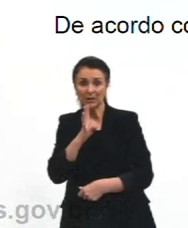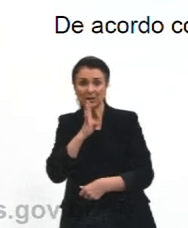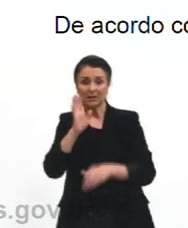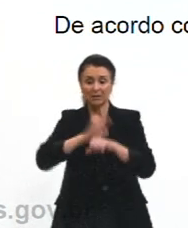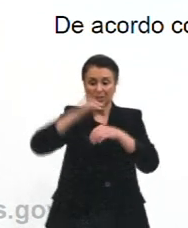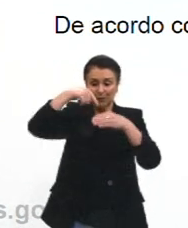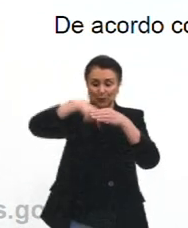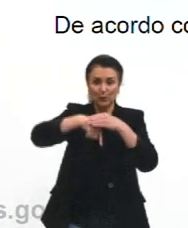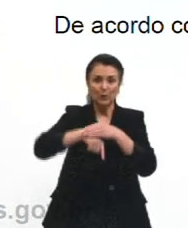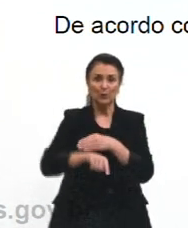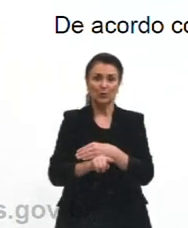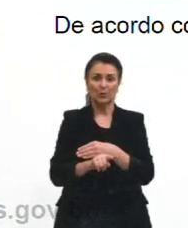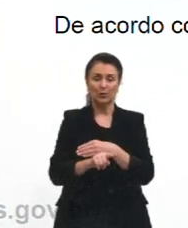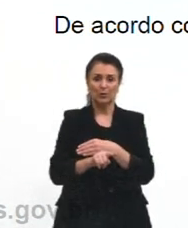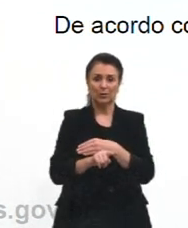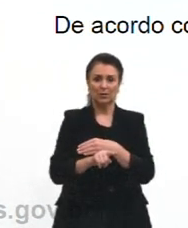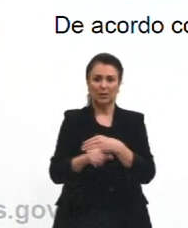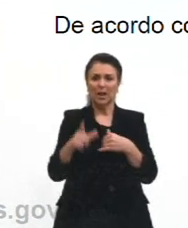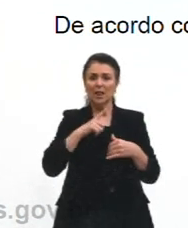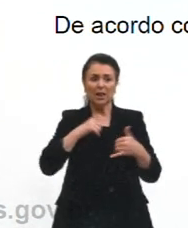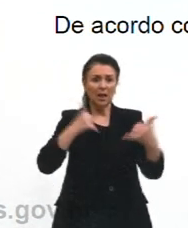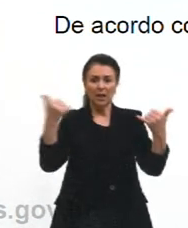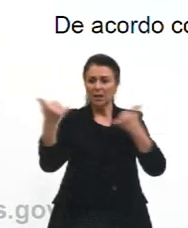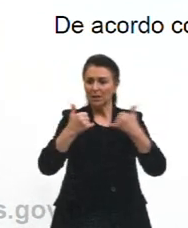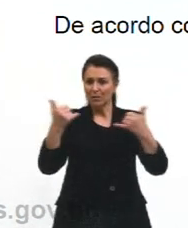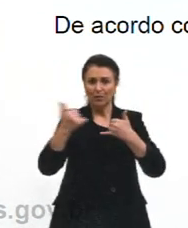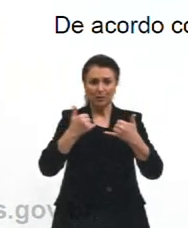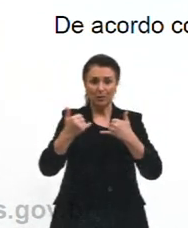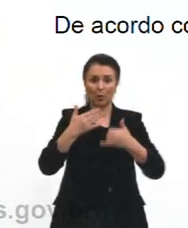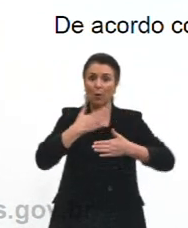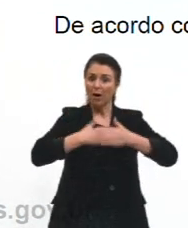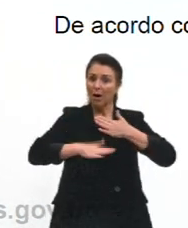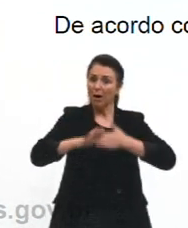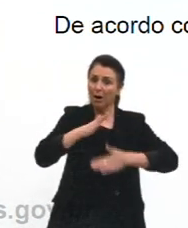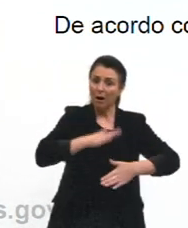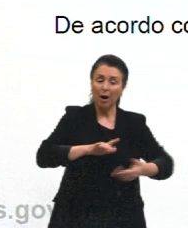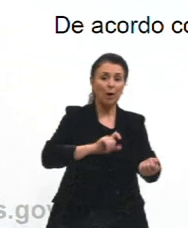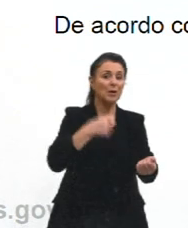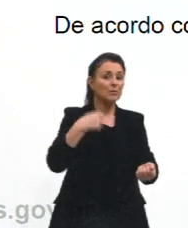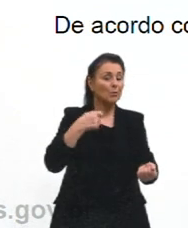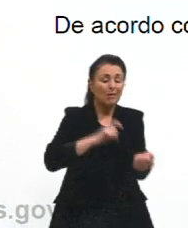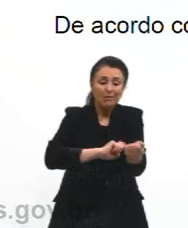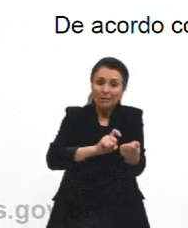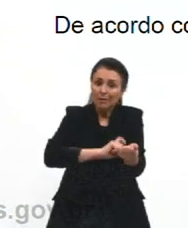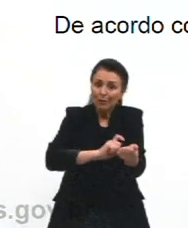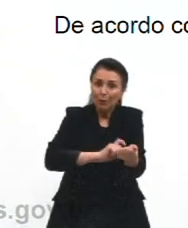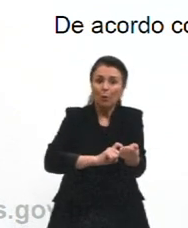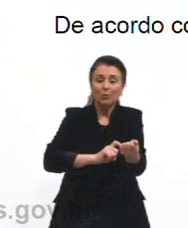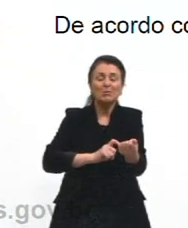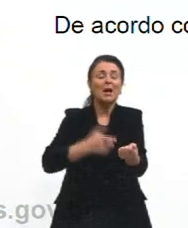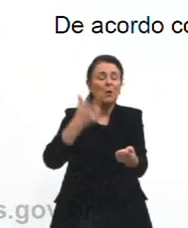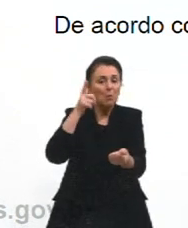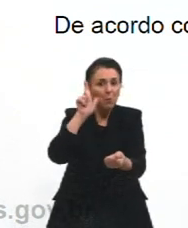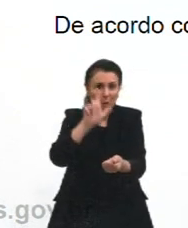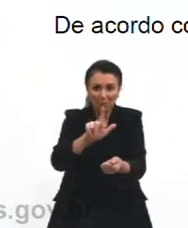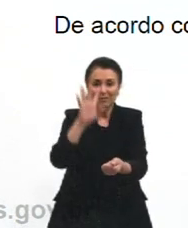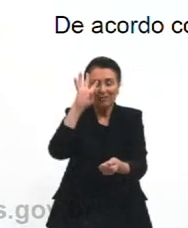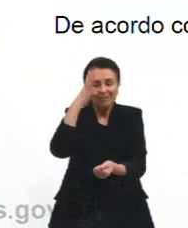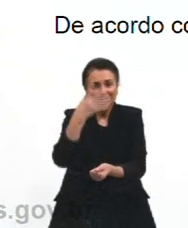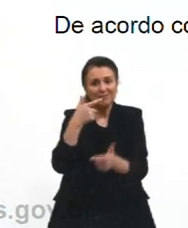não adianta eu contar que vai ter tudo ali nas informações que eu vou ficar nervoso não vou conseguir resolver a questão então